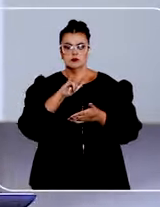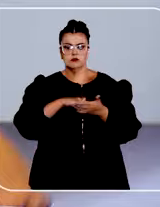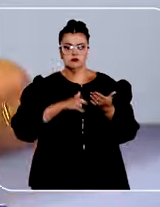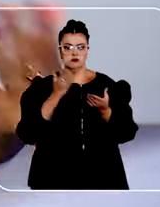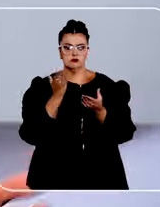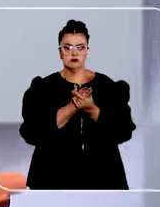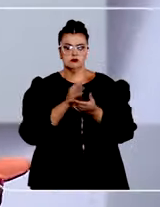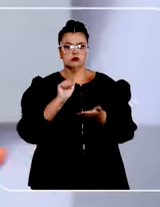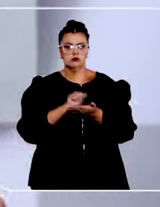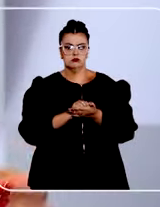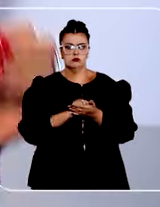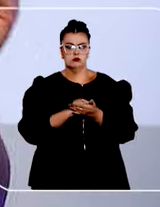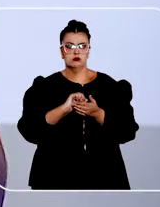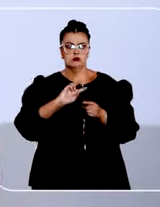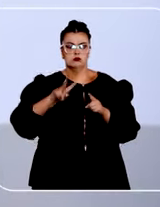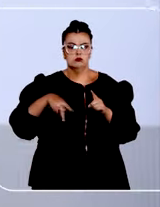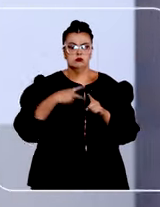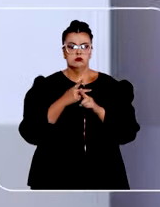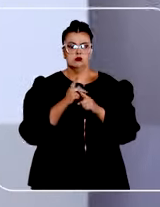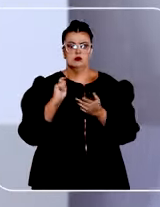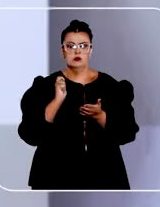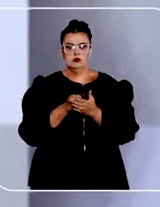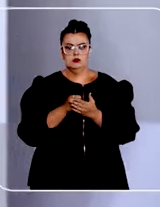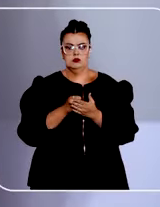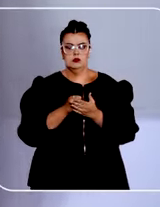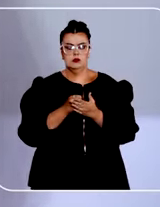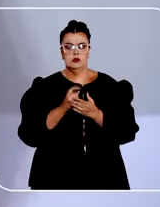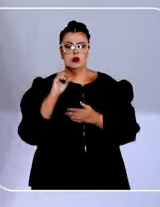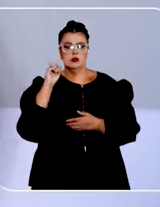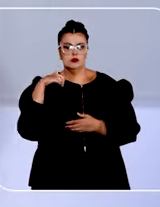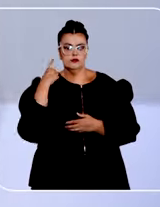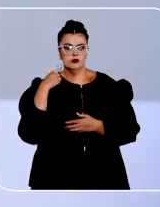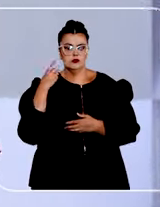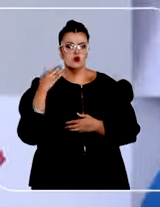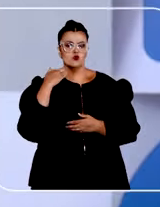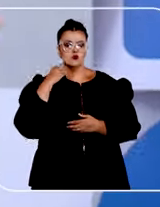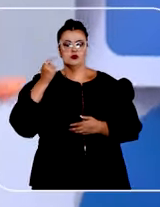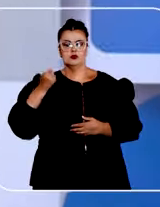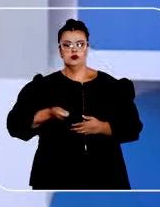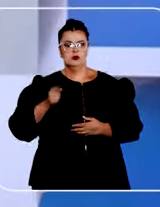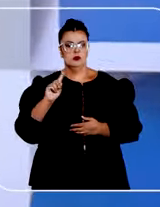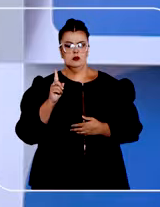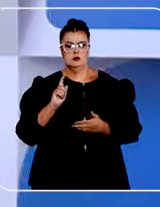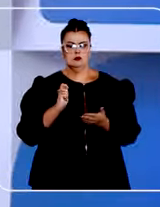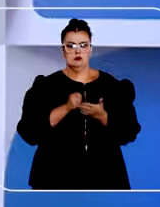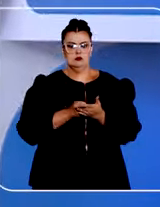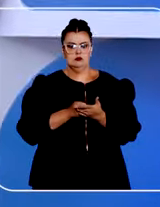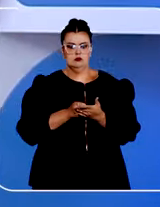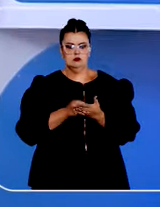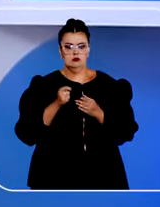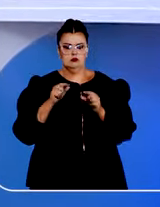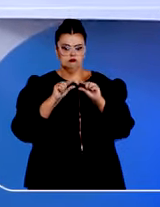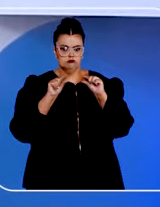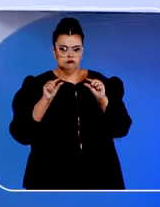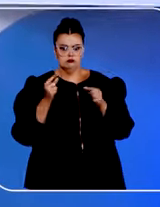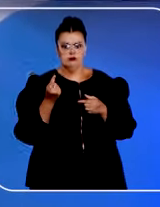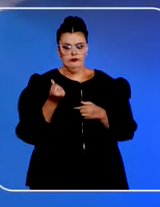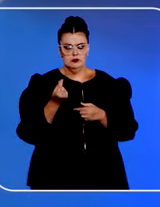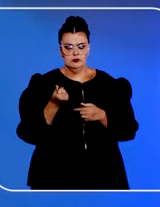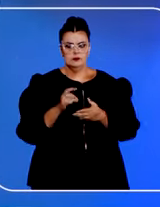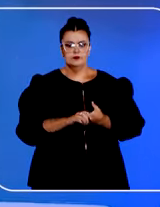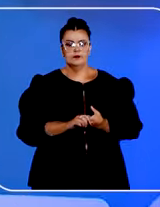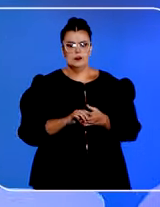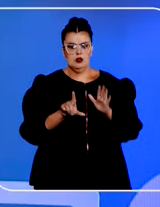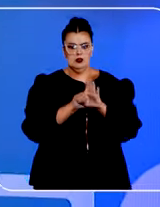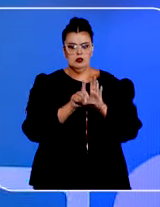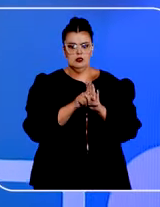honorários ao advogado do vencedor quando o juiz não fixa o valor a ser pago a lei diz que o advogado pode